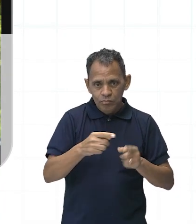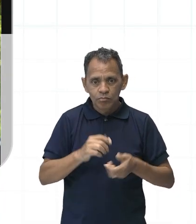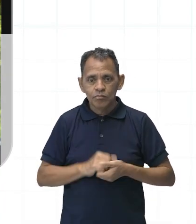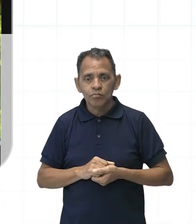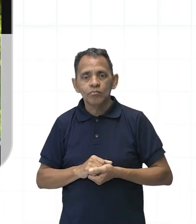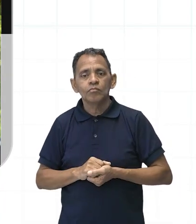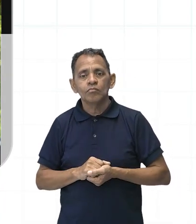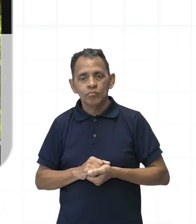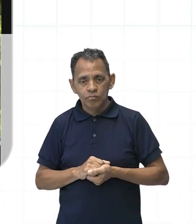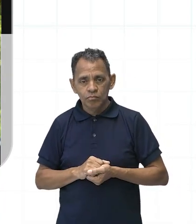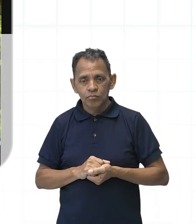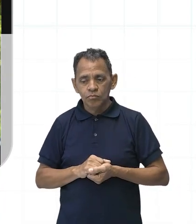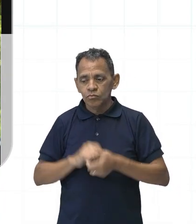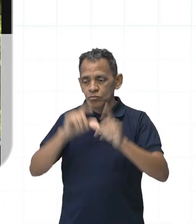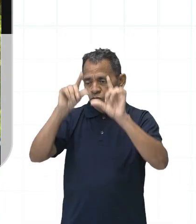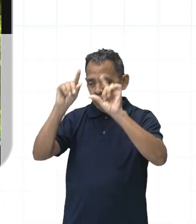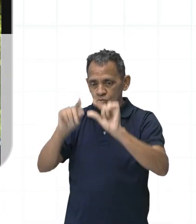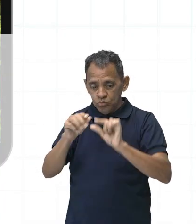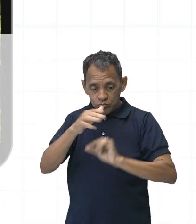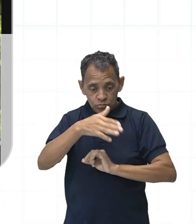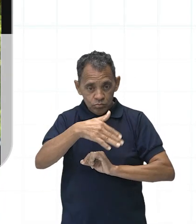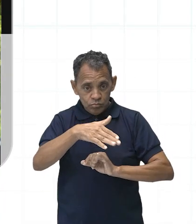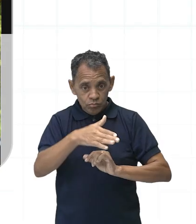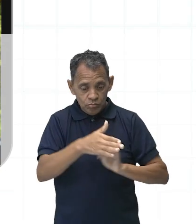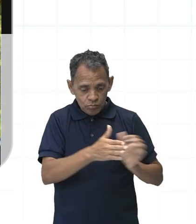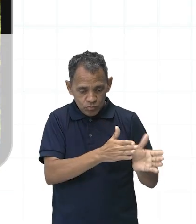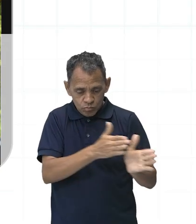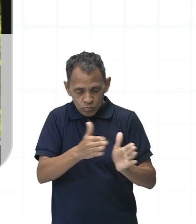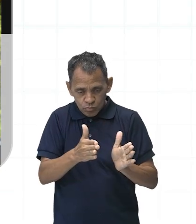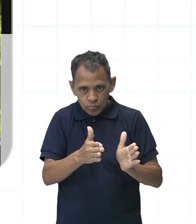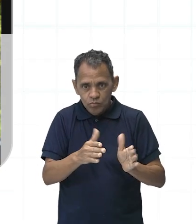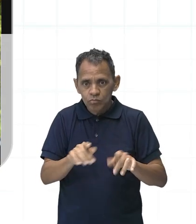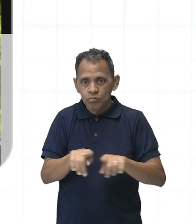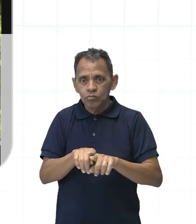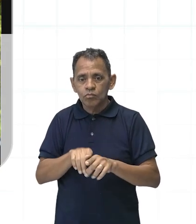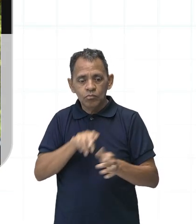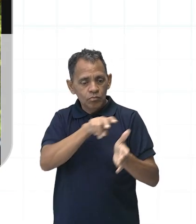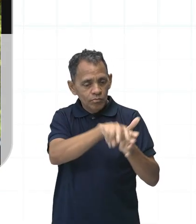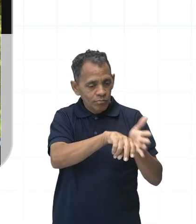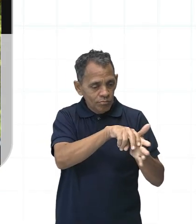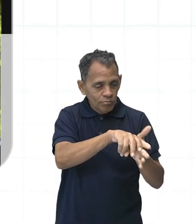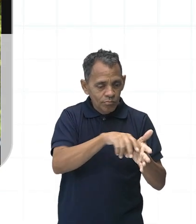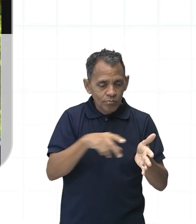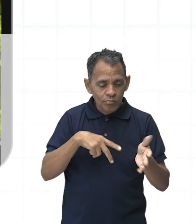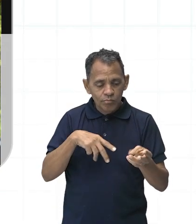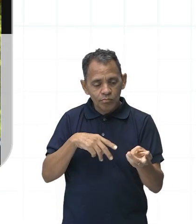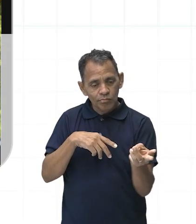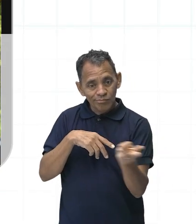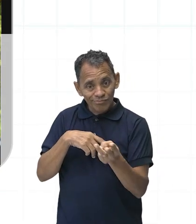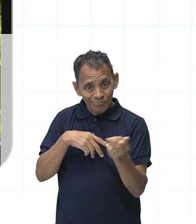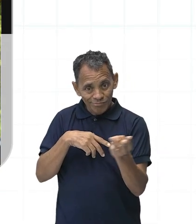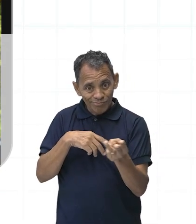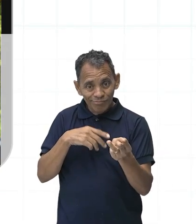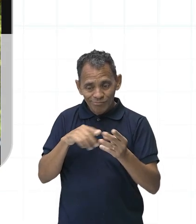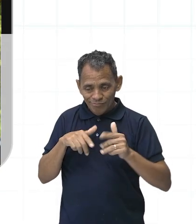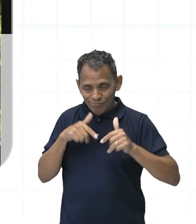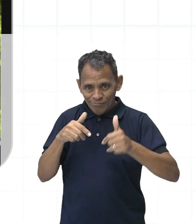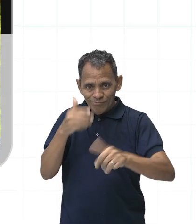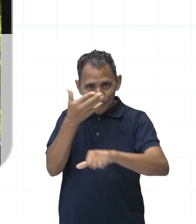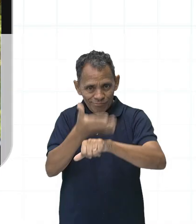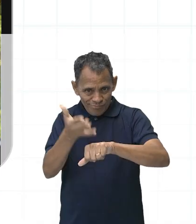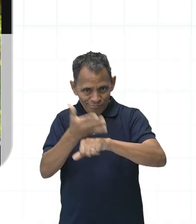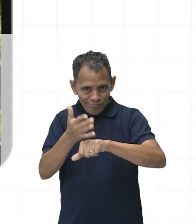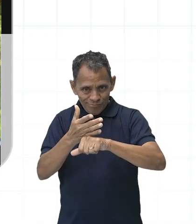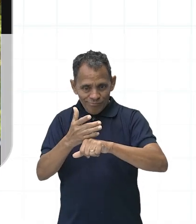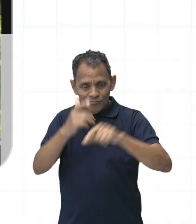e diminuir aquela área ali da pecuária, né, tendo ali 3 atividades sendo praticadas em um mesmo local,